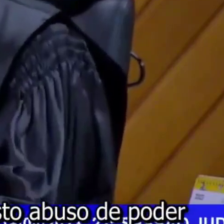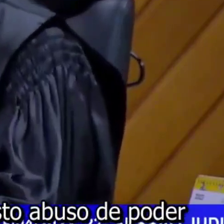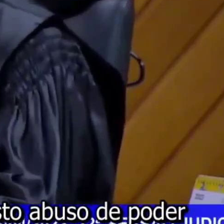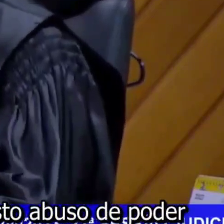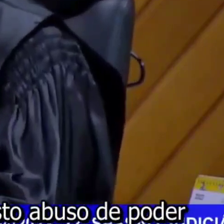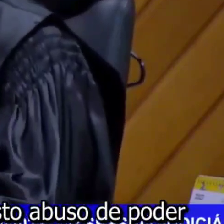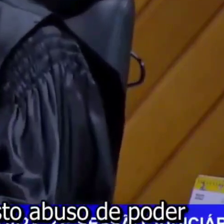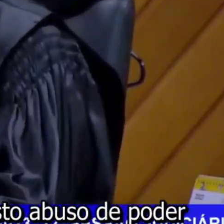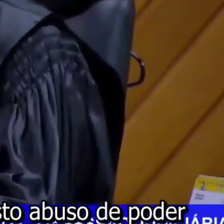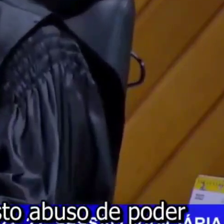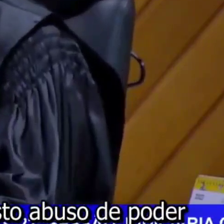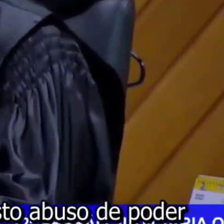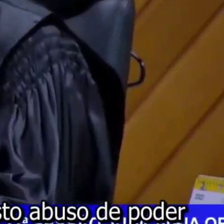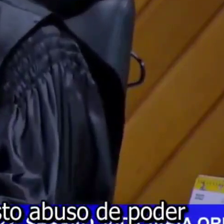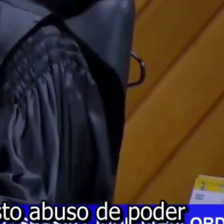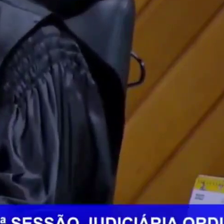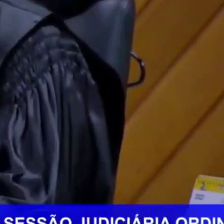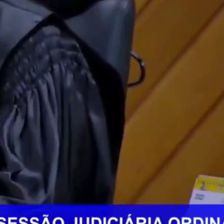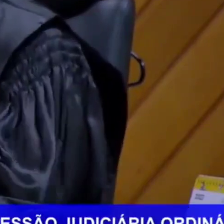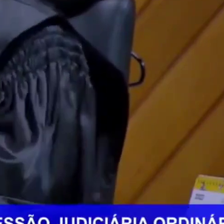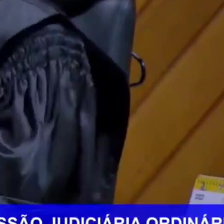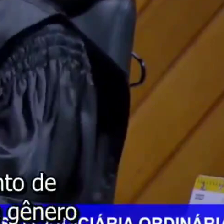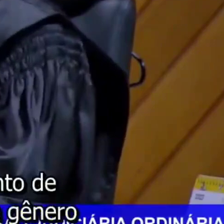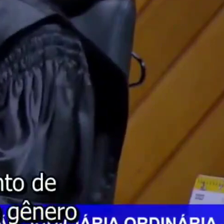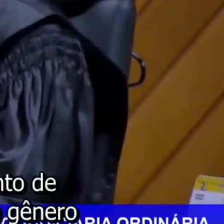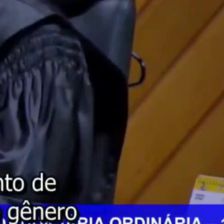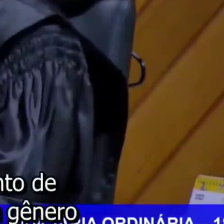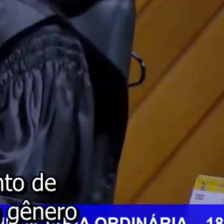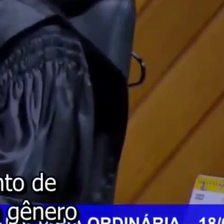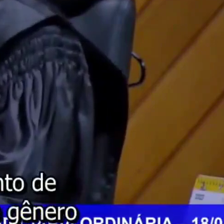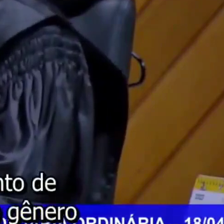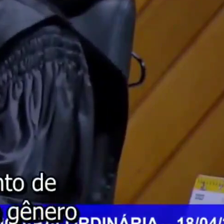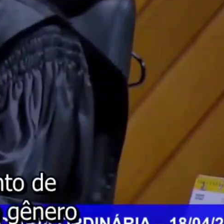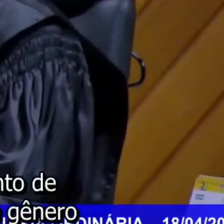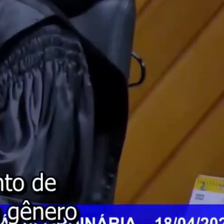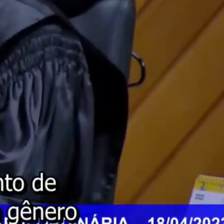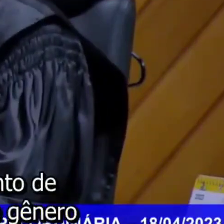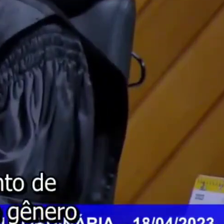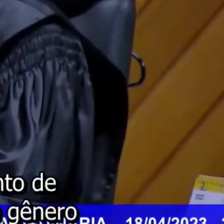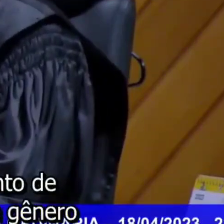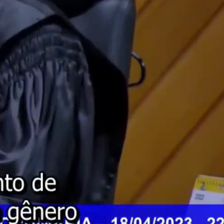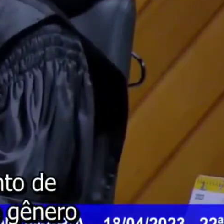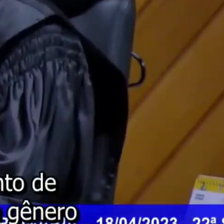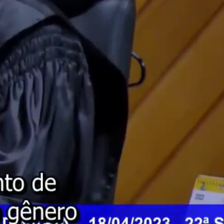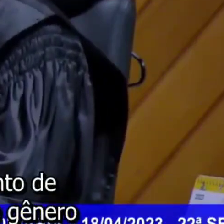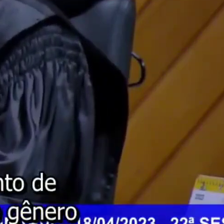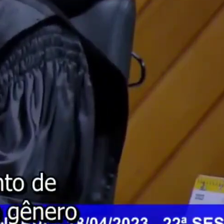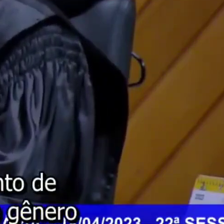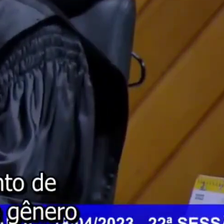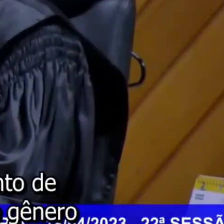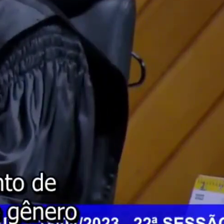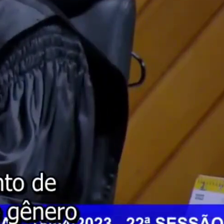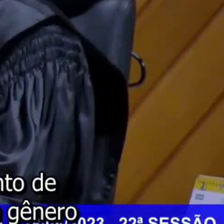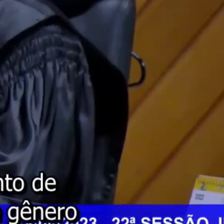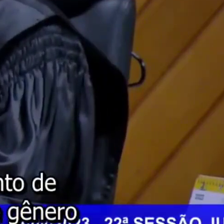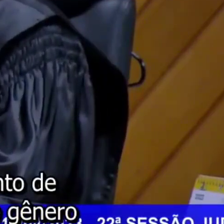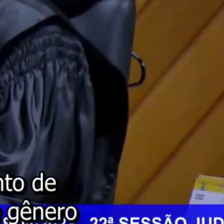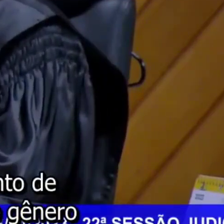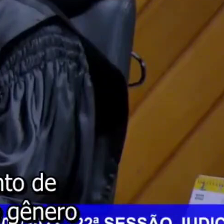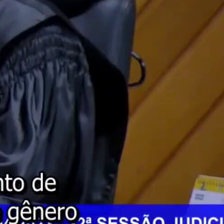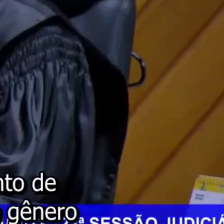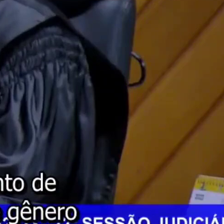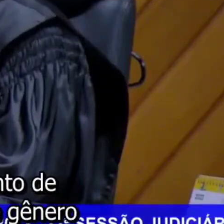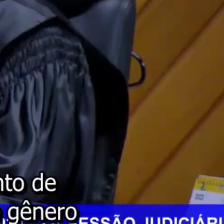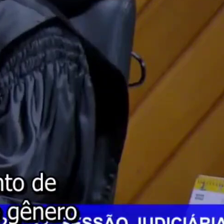por suposto abuso de poder no rateio do Fundo Especial de Financiamento de Campanha